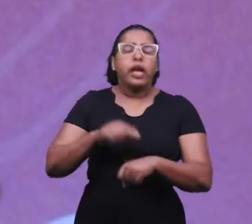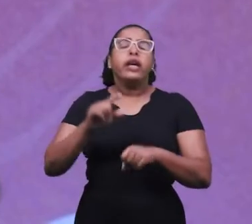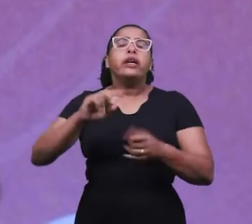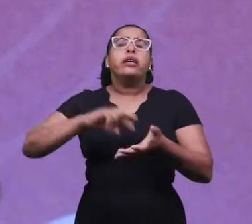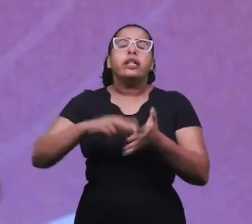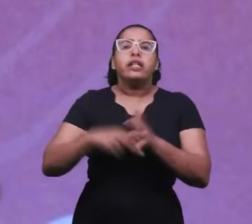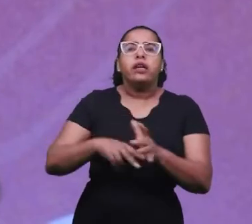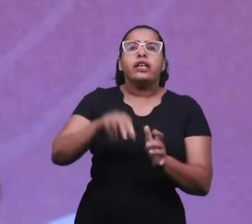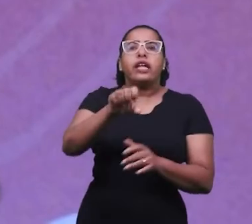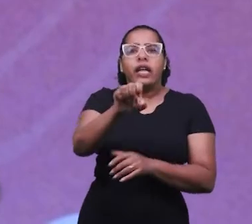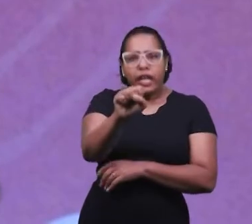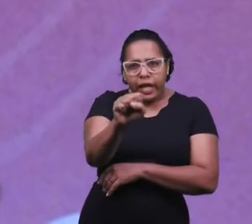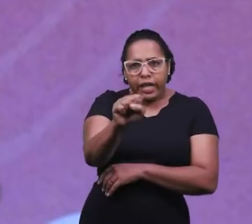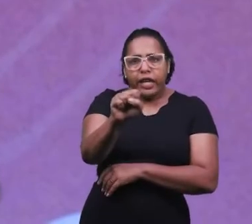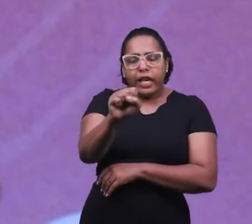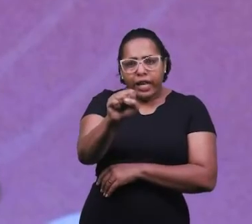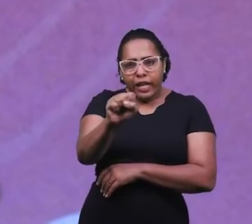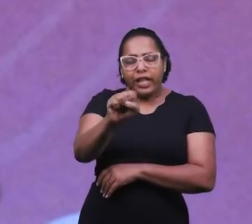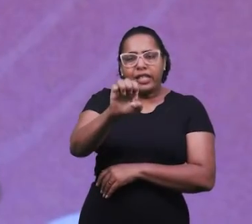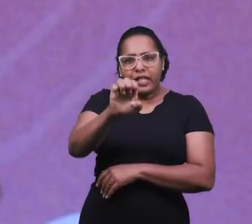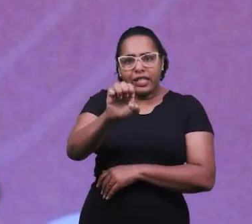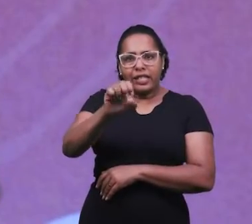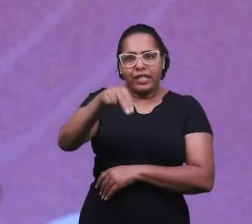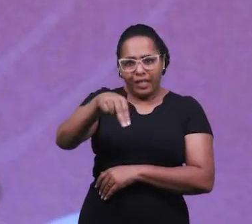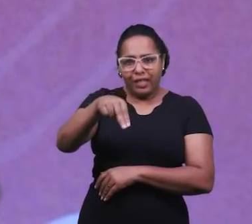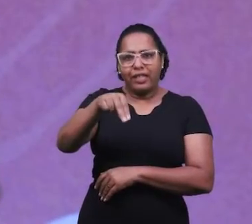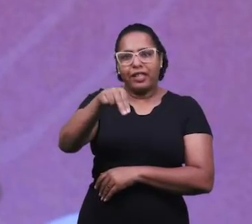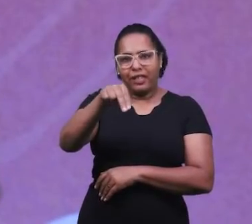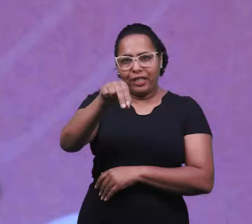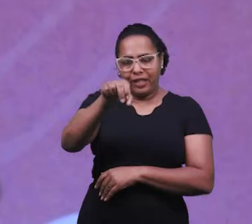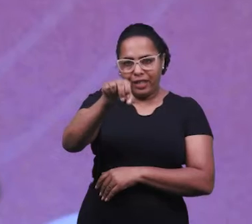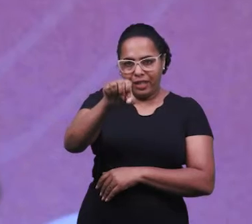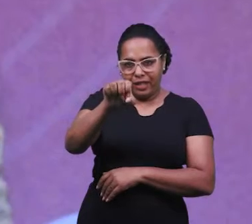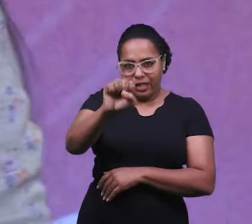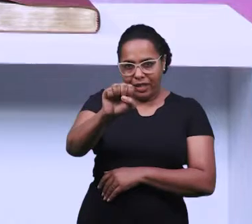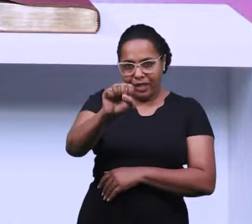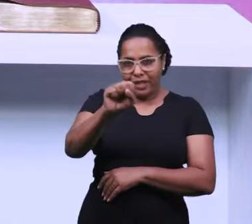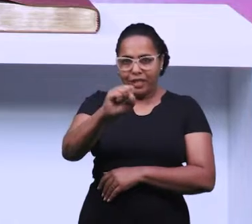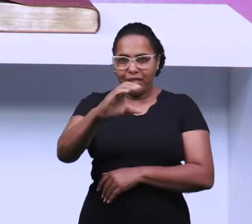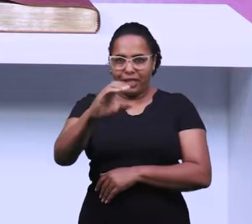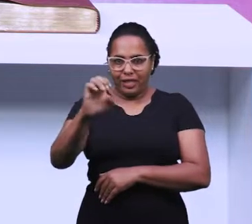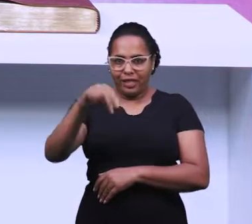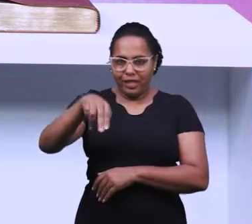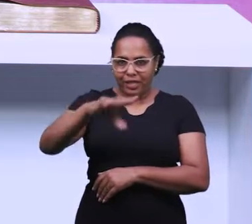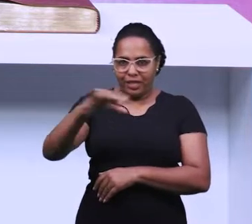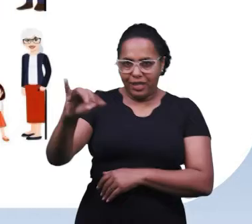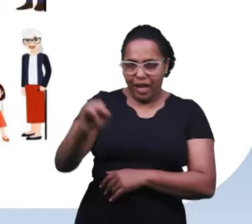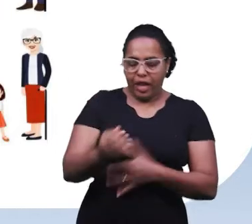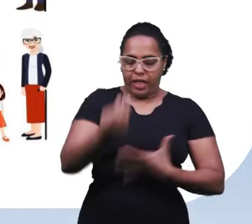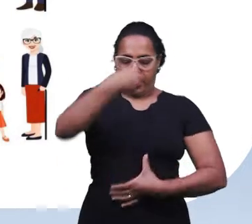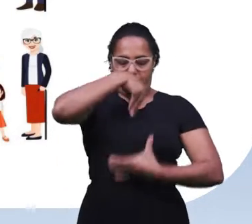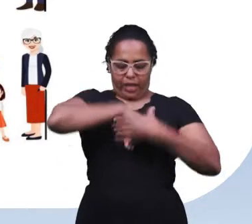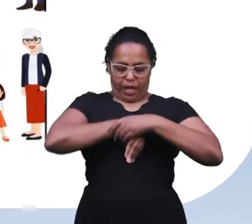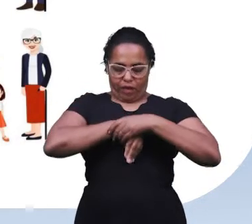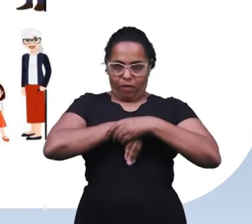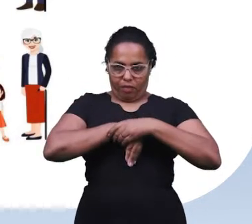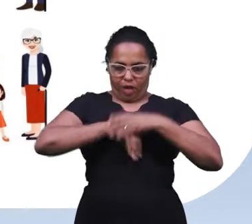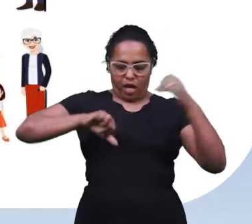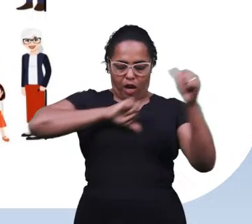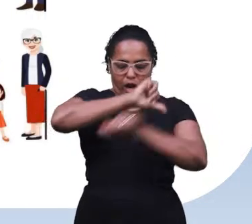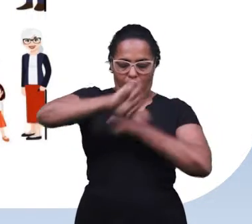fato é senescência. Nós vamos falar sobre essa informação. Vamos primeiro